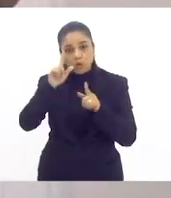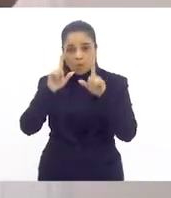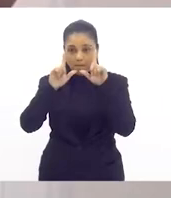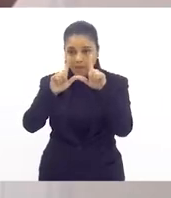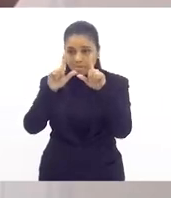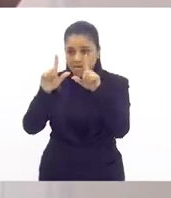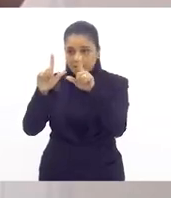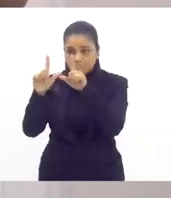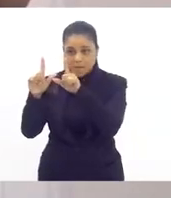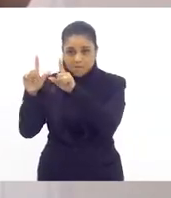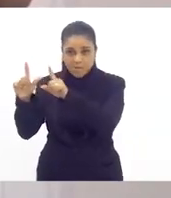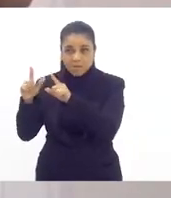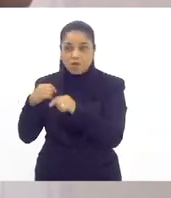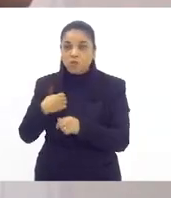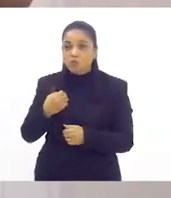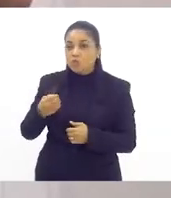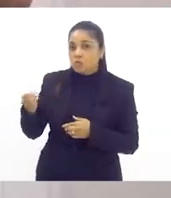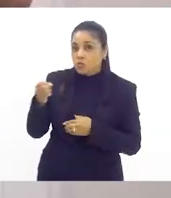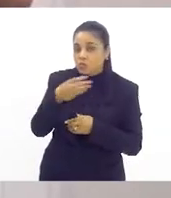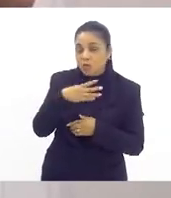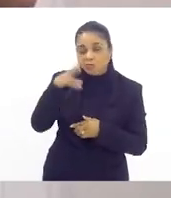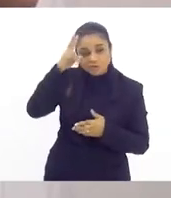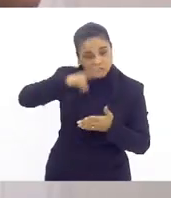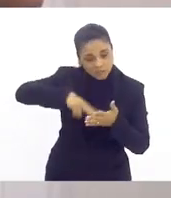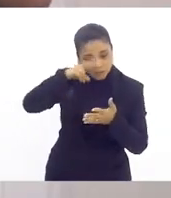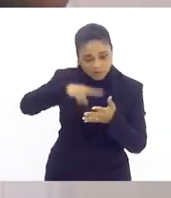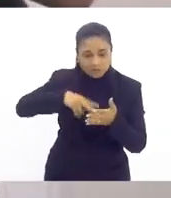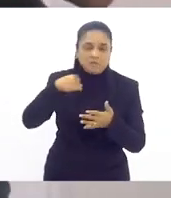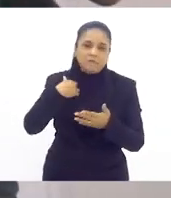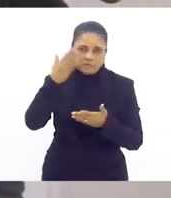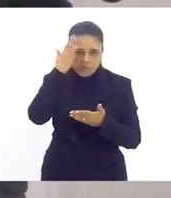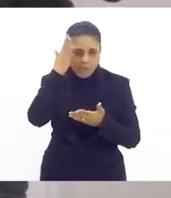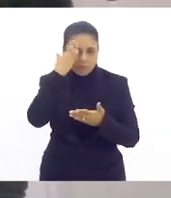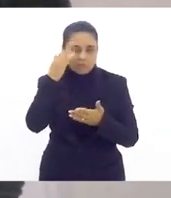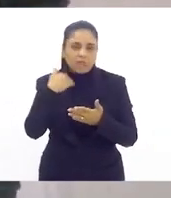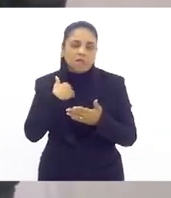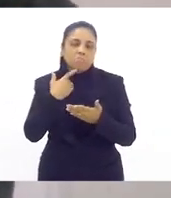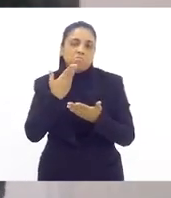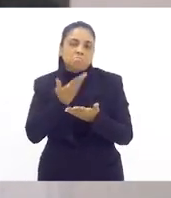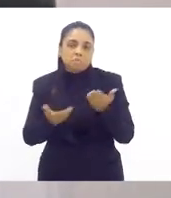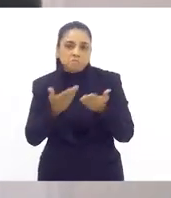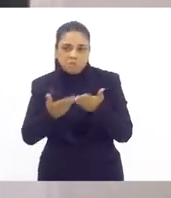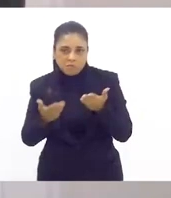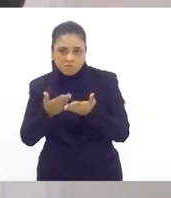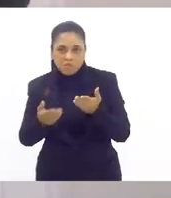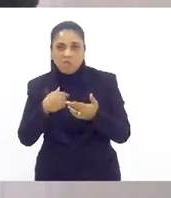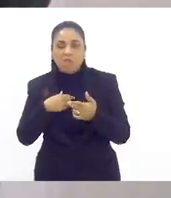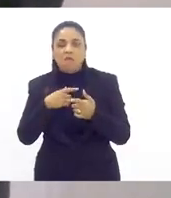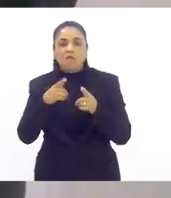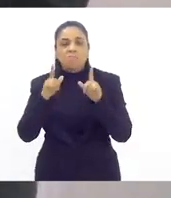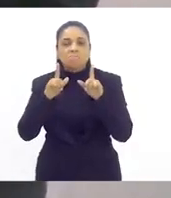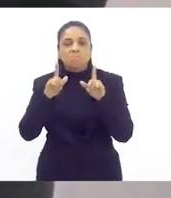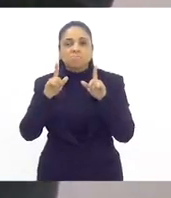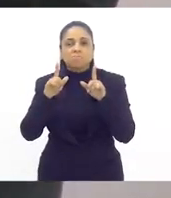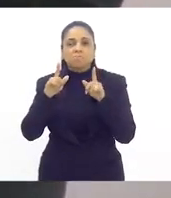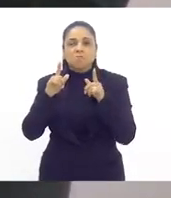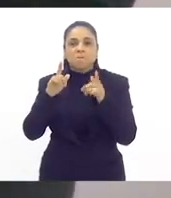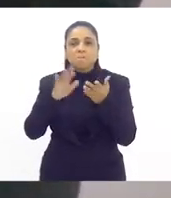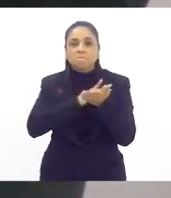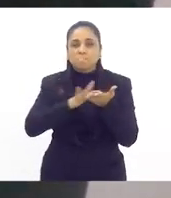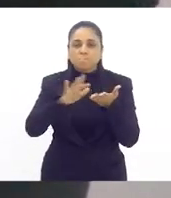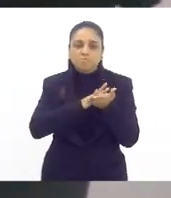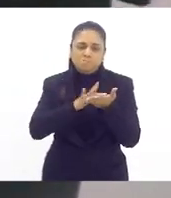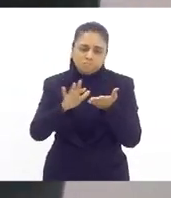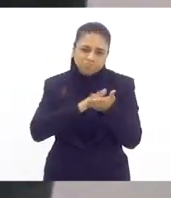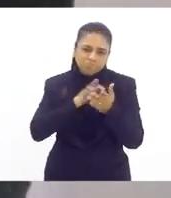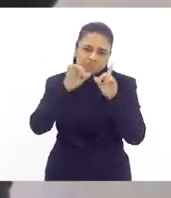formação de novos leitores o hábito de leitura tá se perdendo a gente sabe disso é uma mídia barata em relação a custos